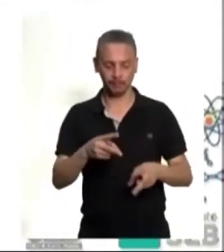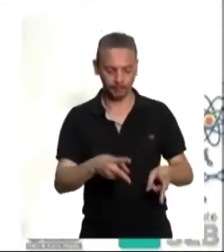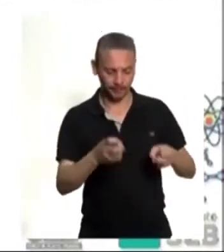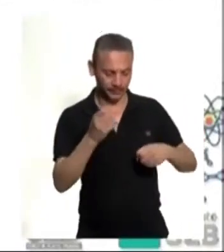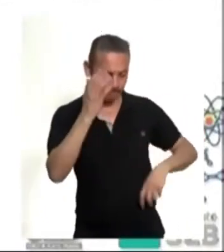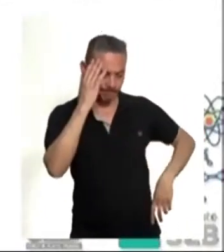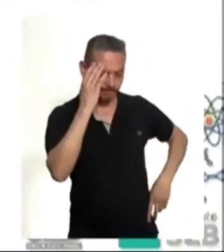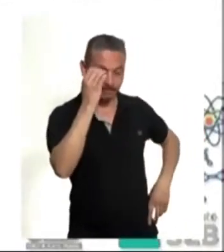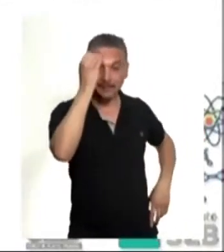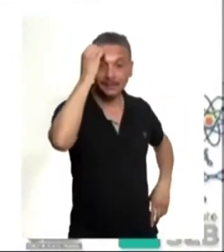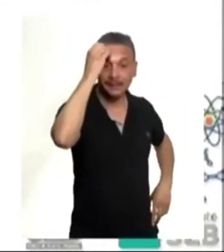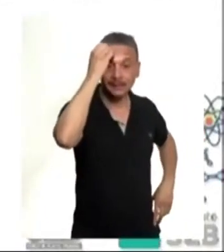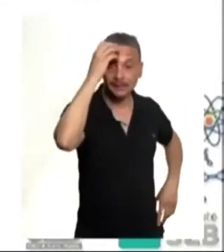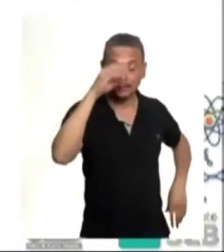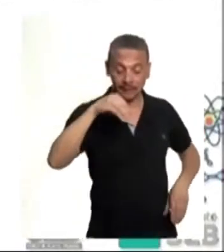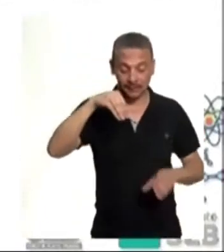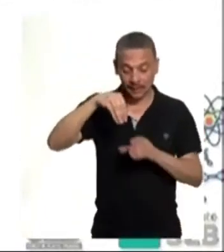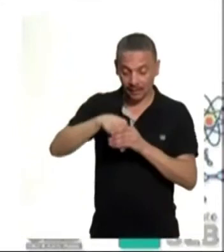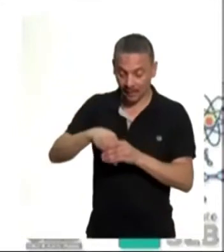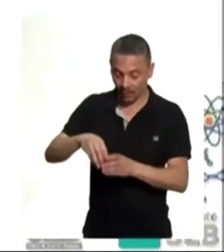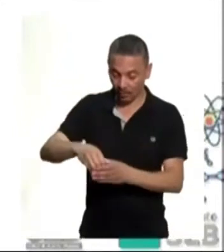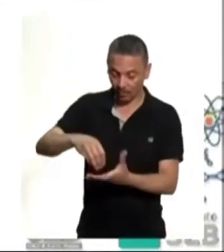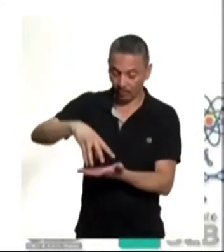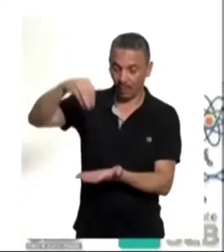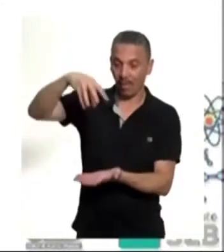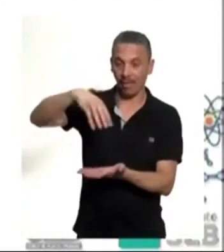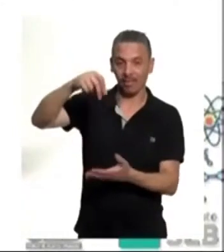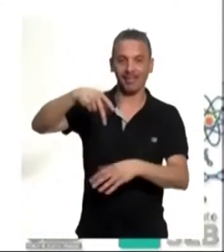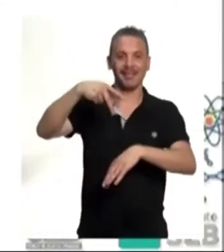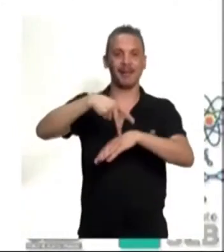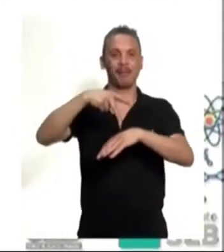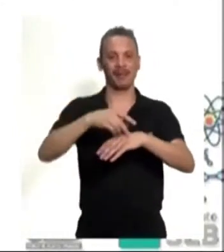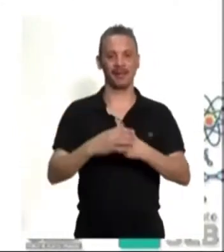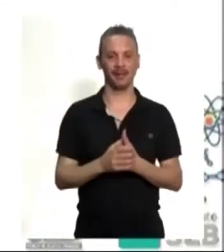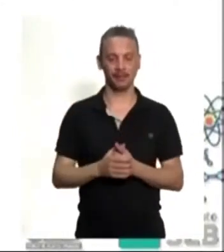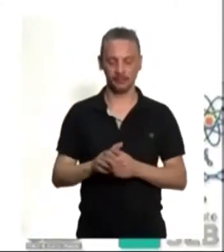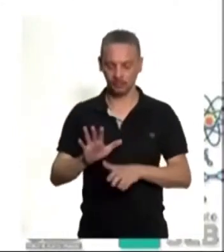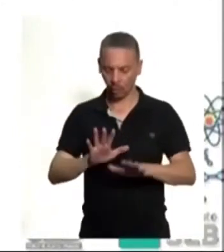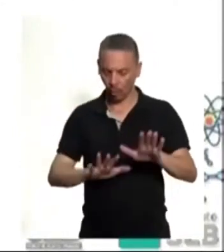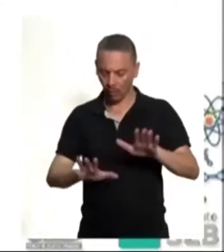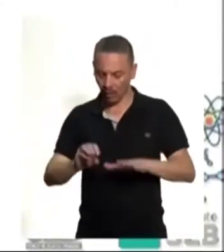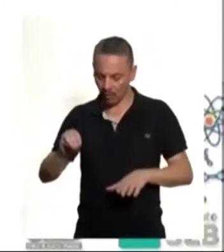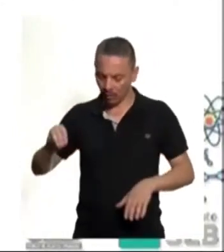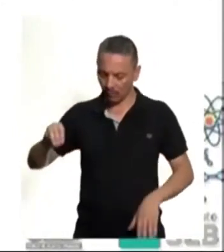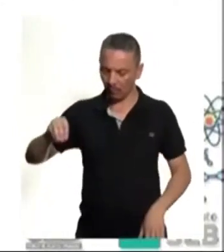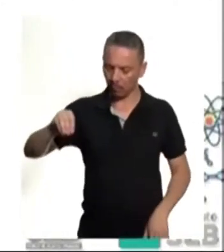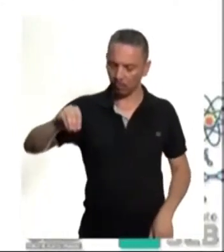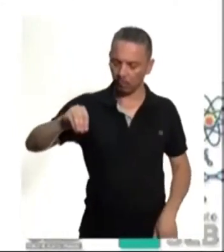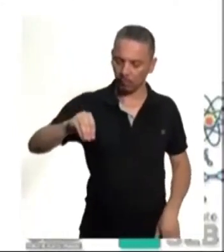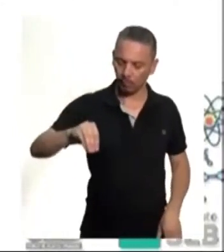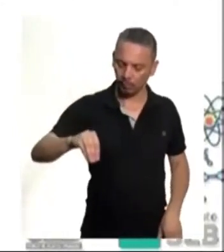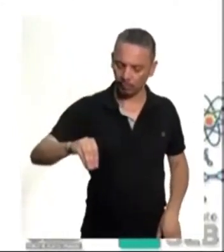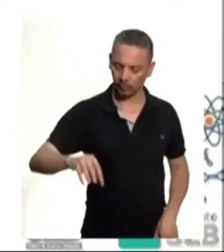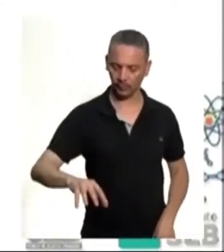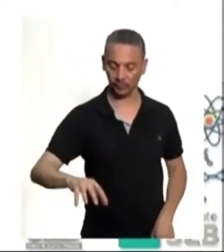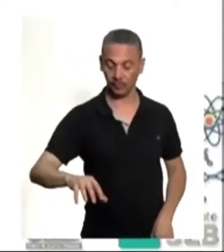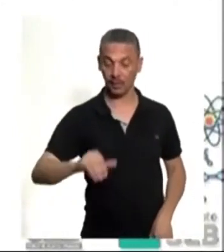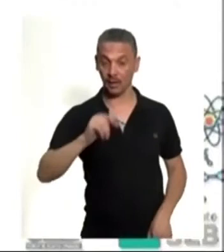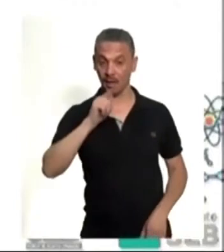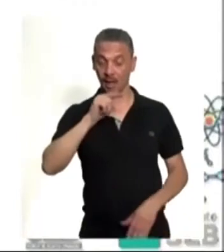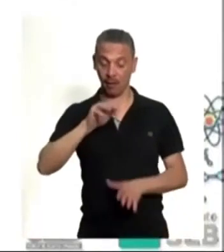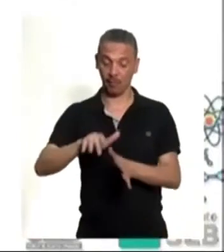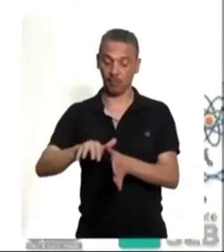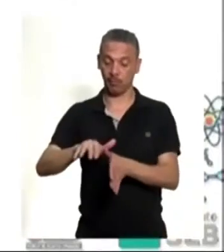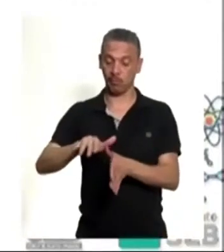esquecido de colocar um castelo de pedra para o enfeite. Com cuidado, ele colocou o castelo dentro do aquário e percebeu que o nível da água subiu